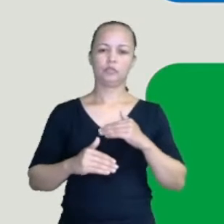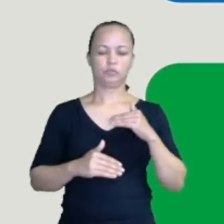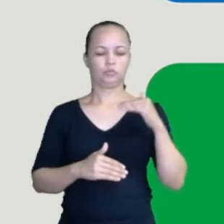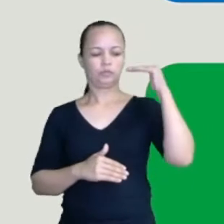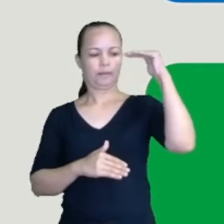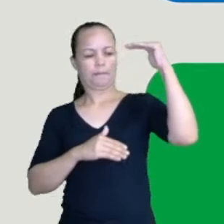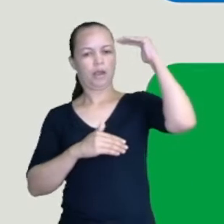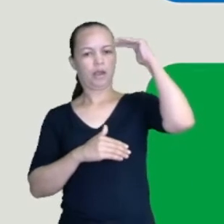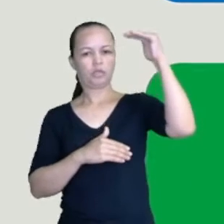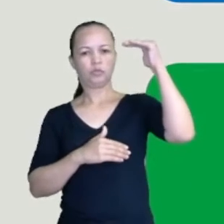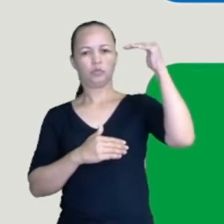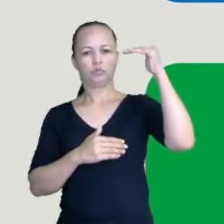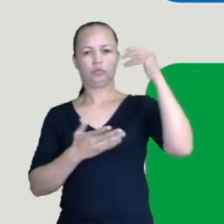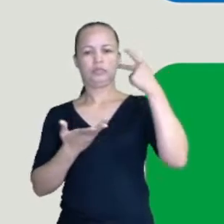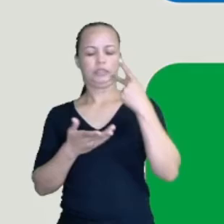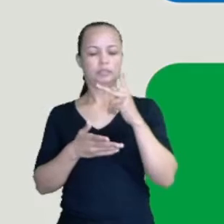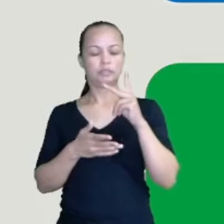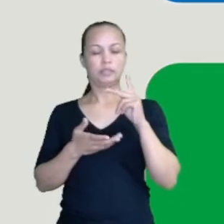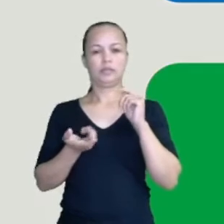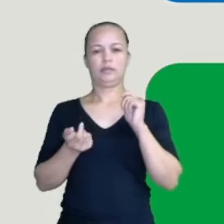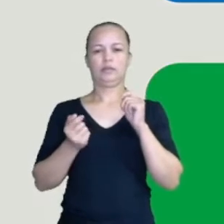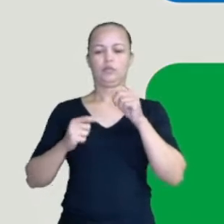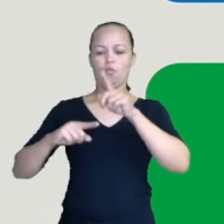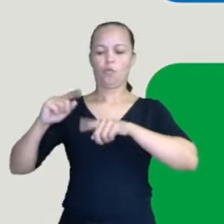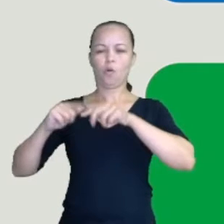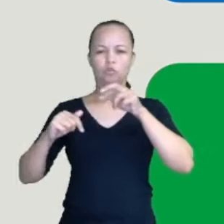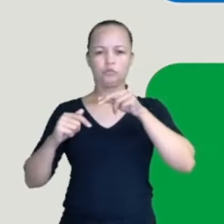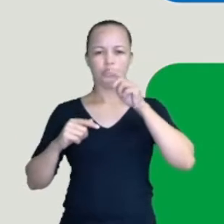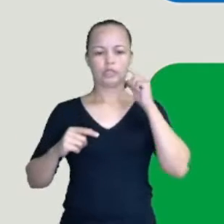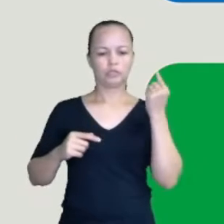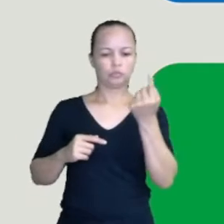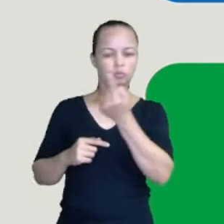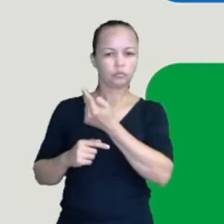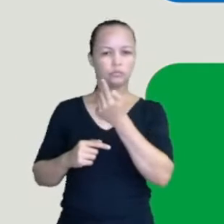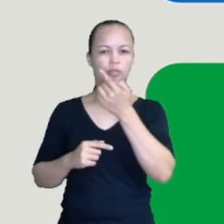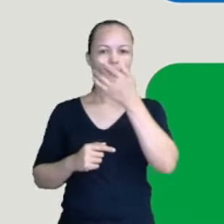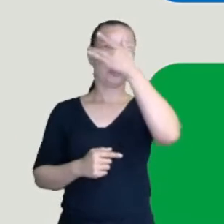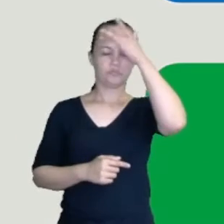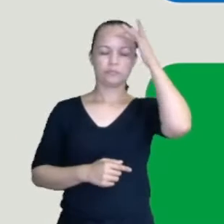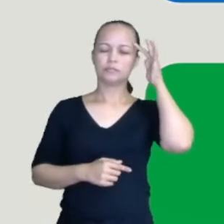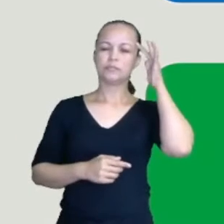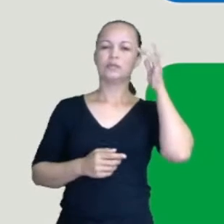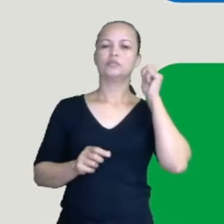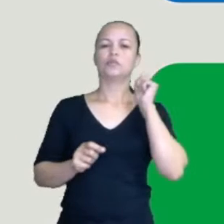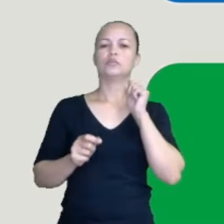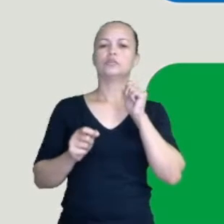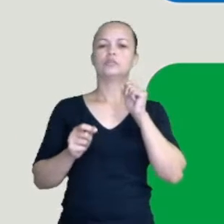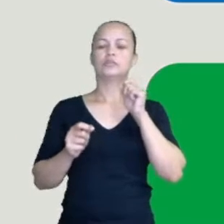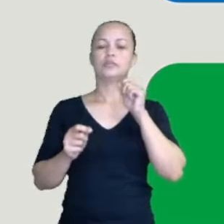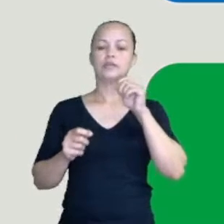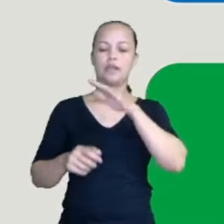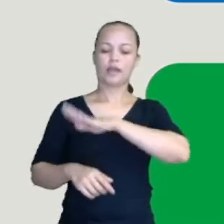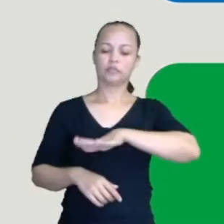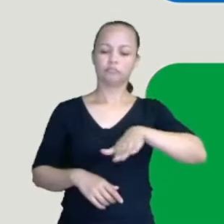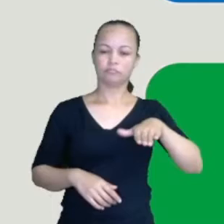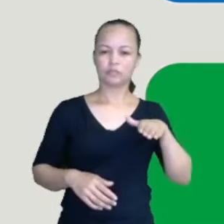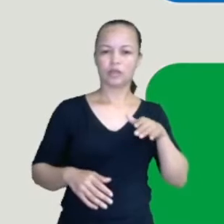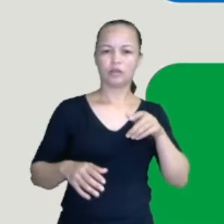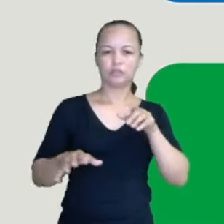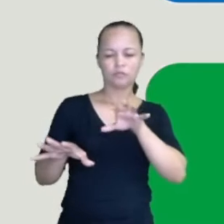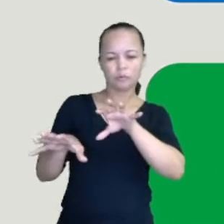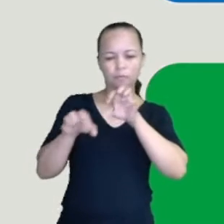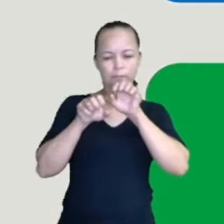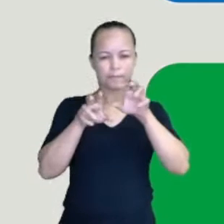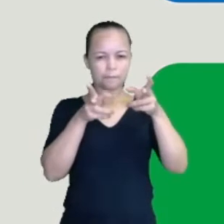dos objetos e pessoas que o cercam que a criança vai adquirindo a noção de espaço. Ou seja,